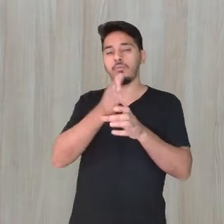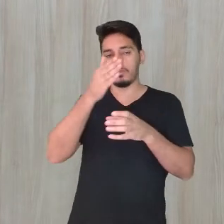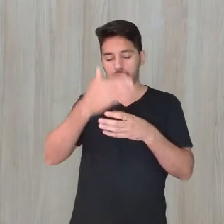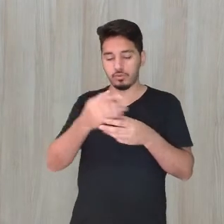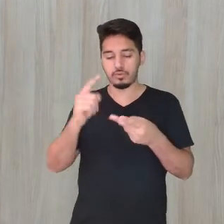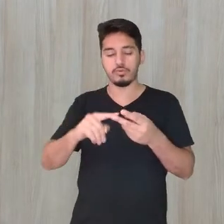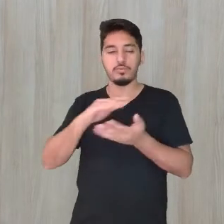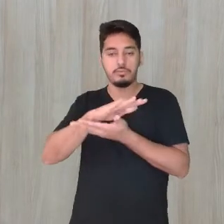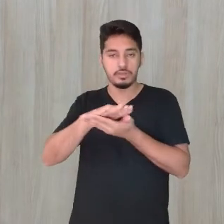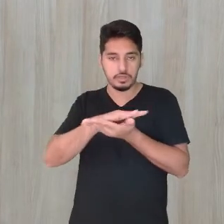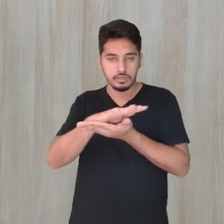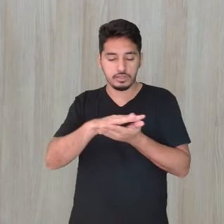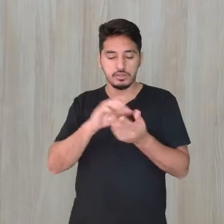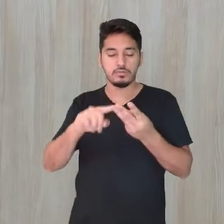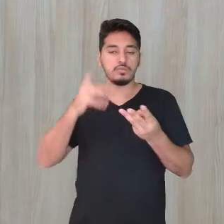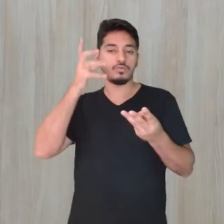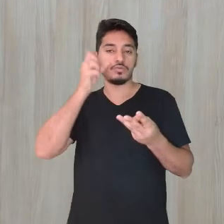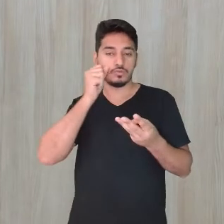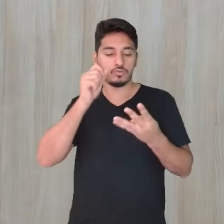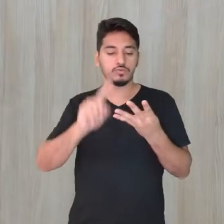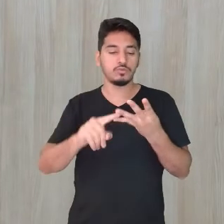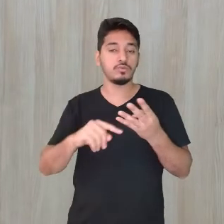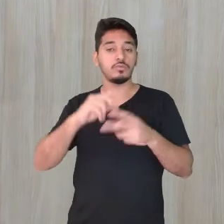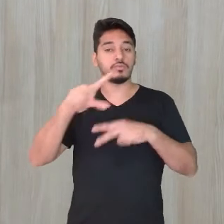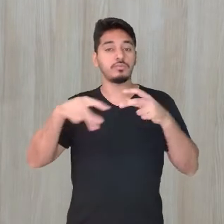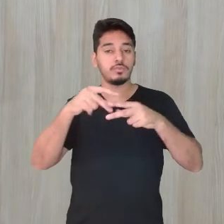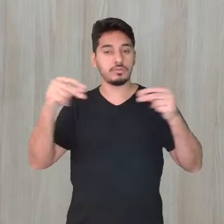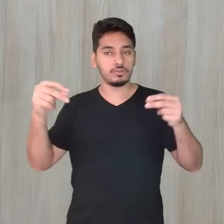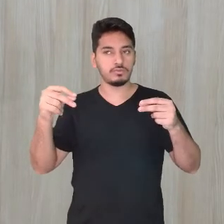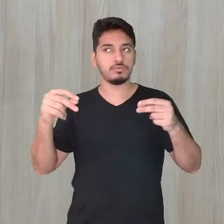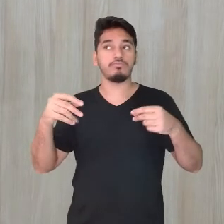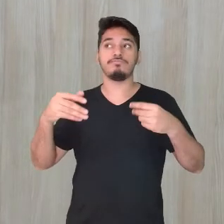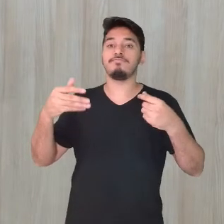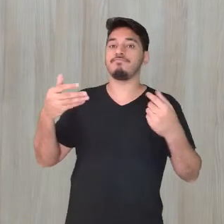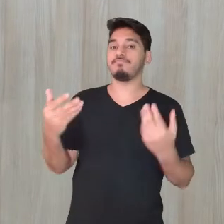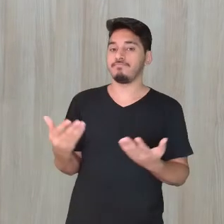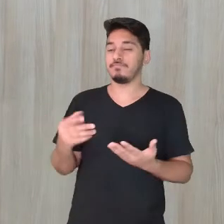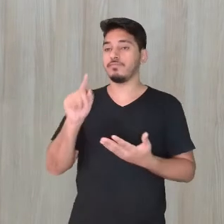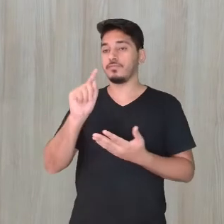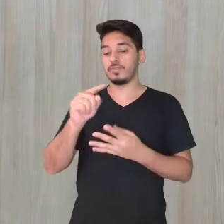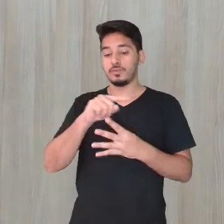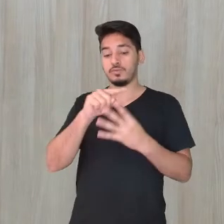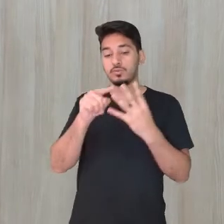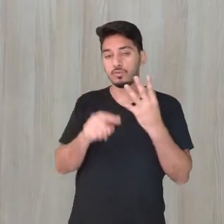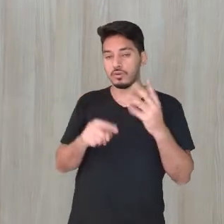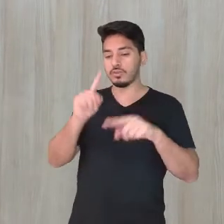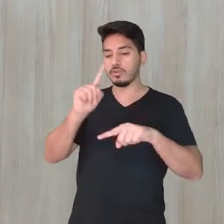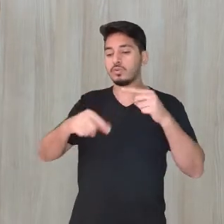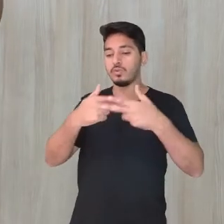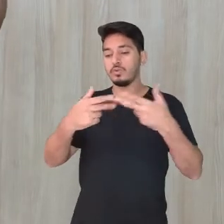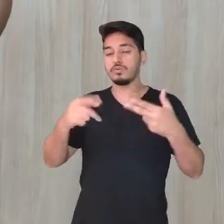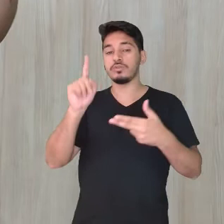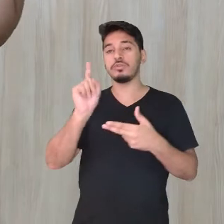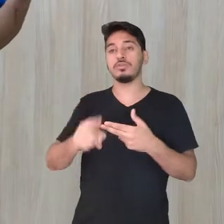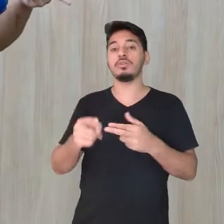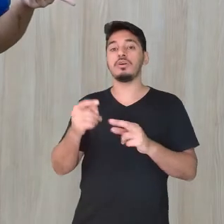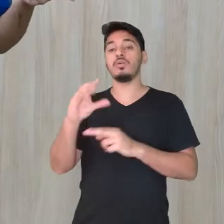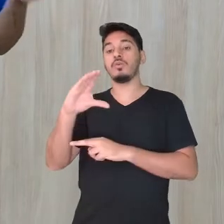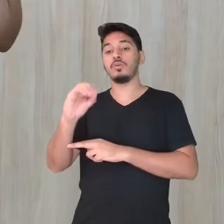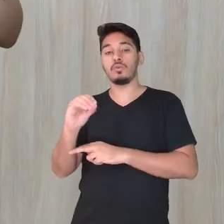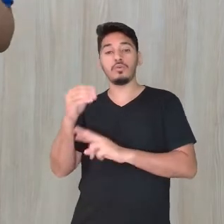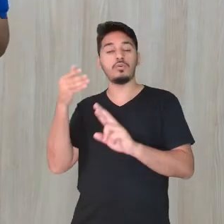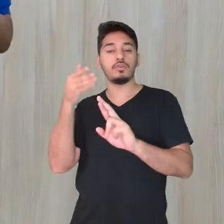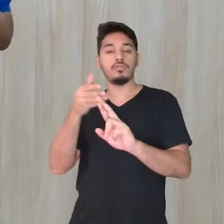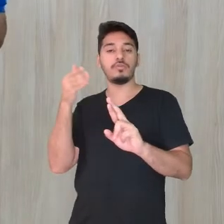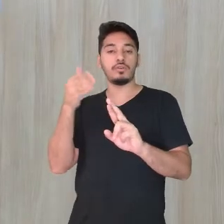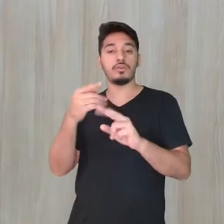o brigadeiro, o suco e o presente. Neste caso, o 4 coisas é o correferente, porque